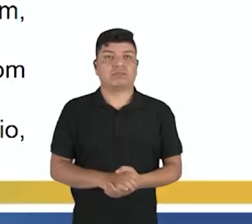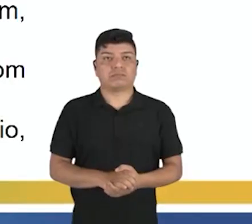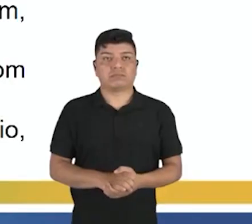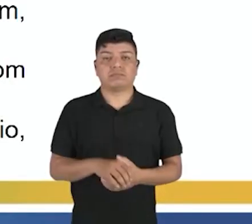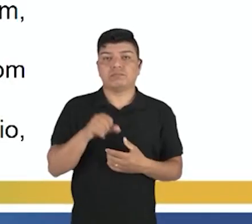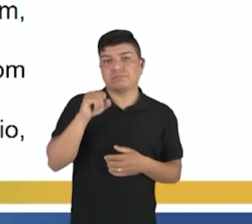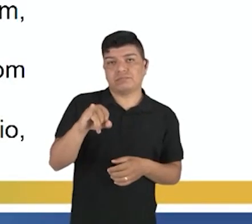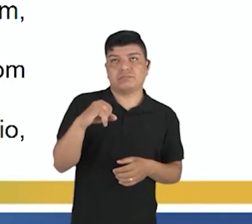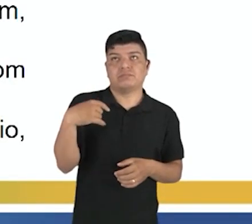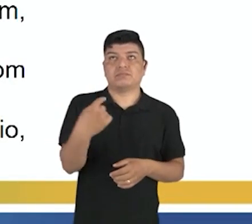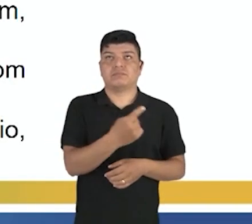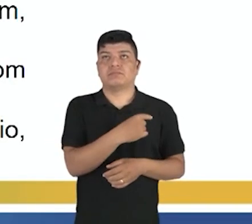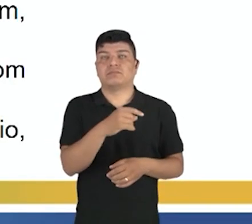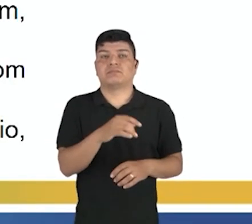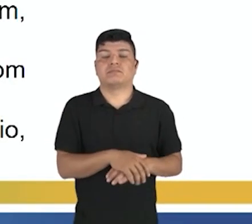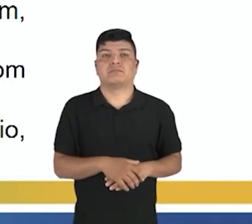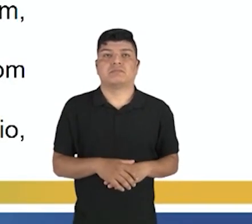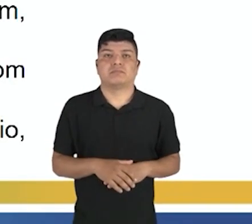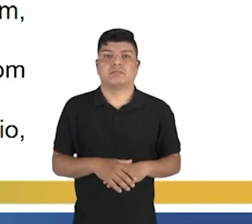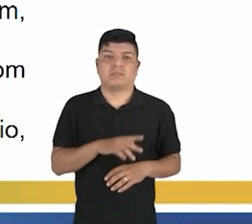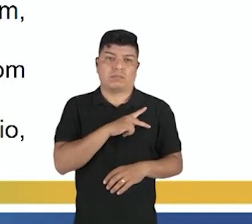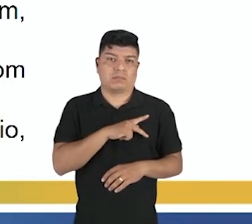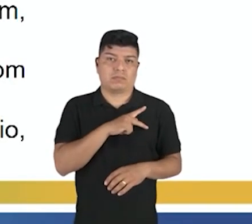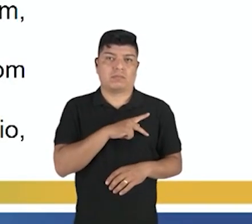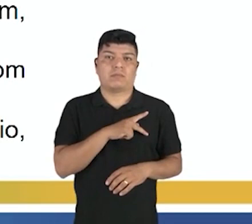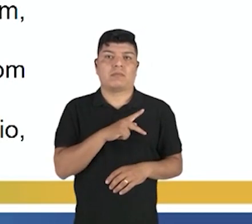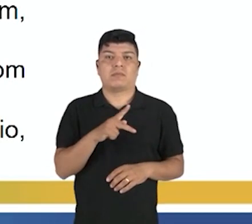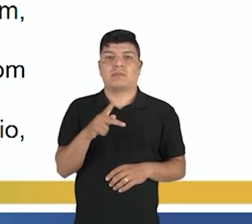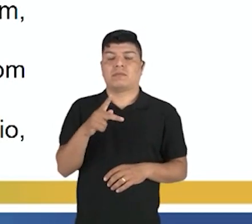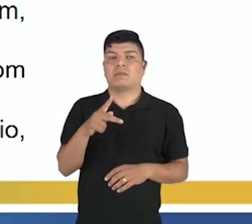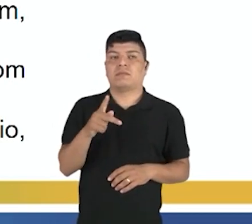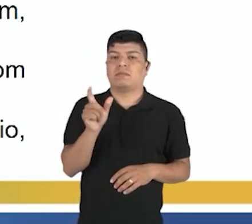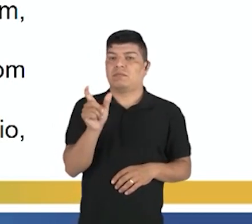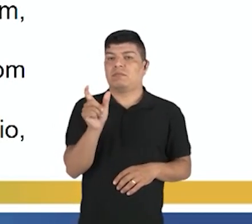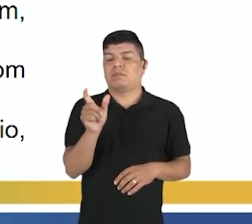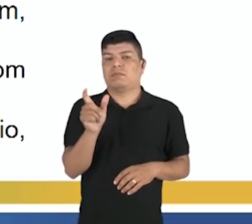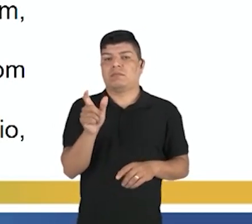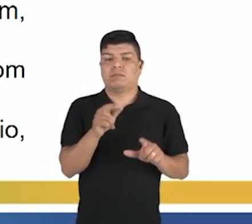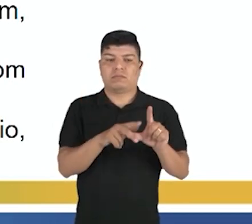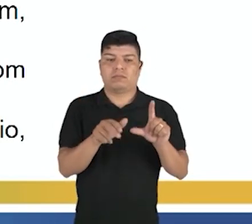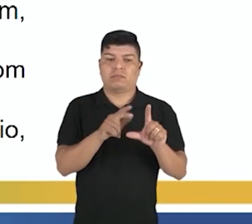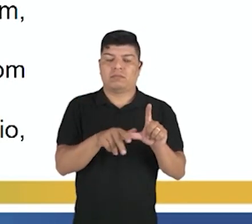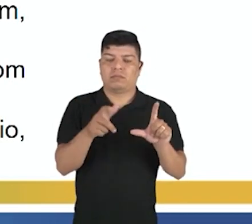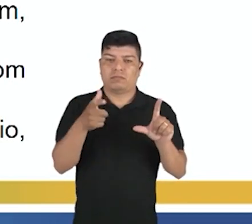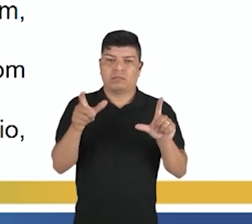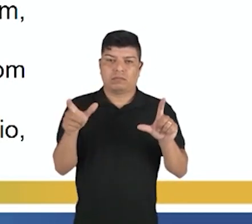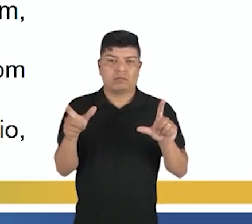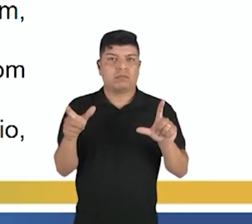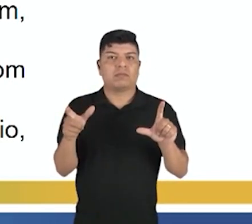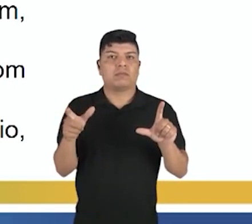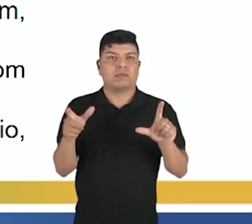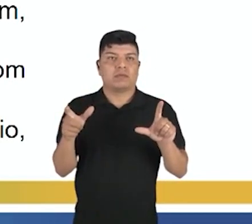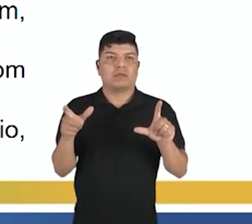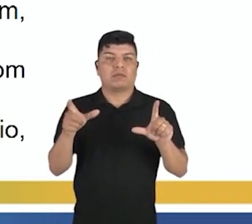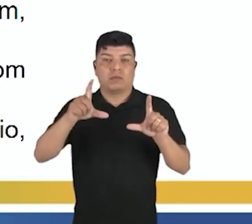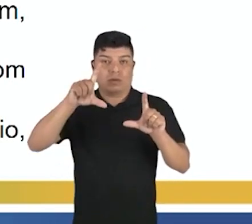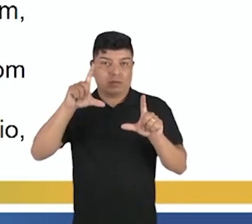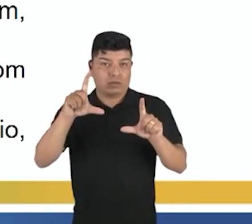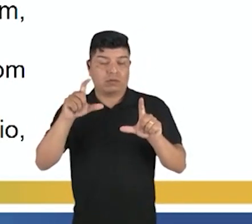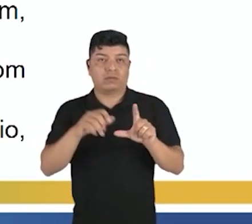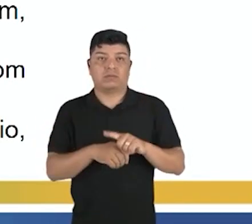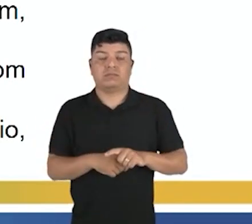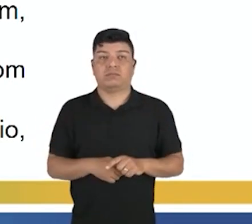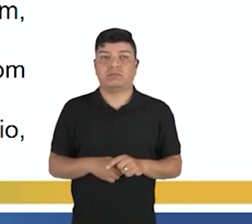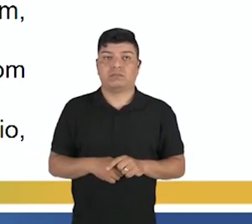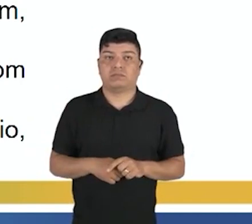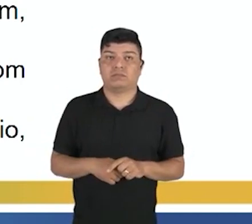nós colocássemos aqui Palmeiras com a letra maiúscula, o P em maiúsculo,